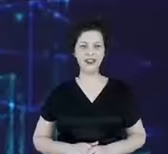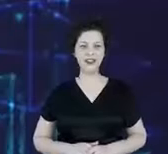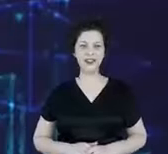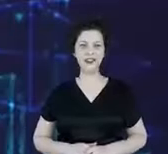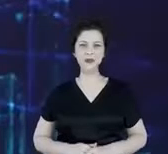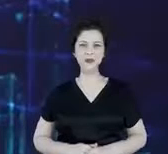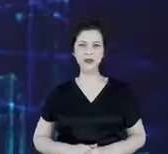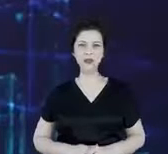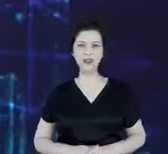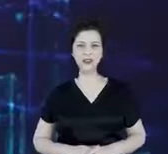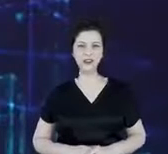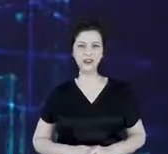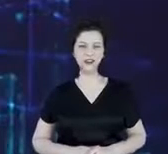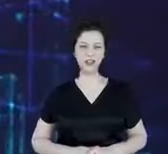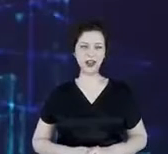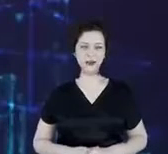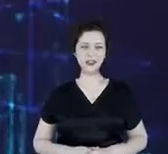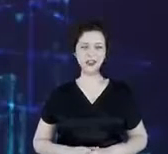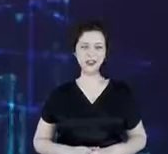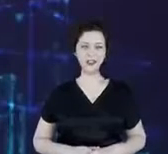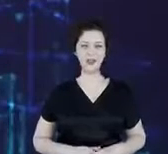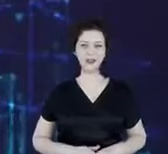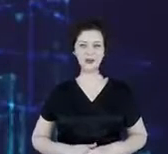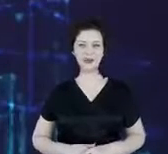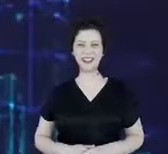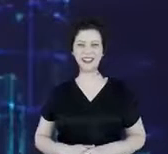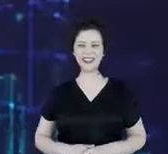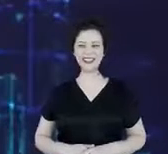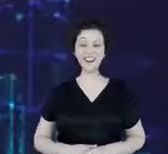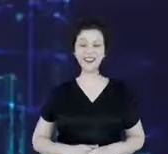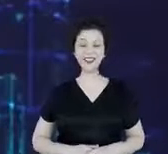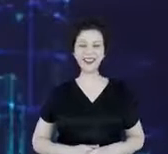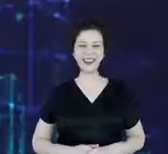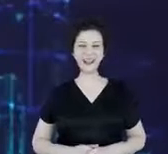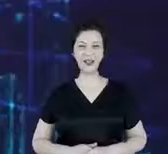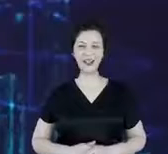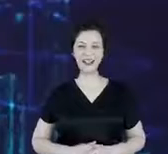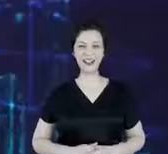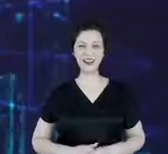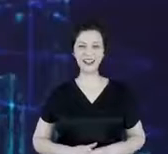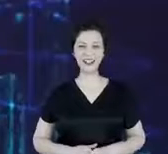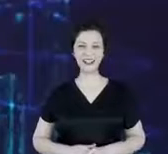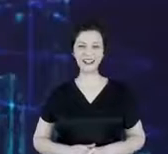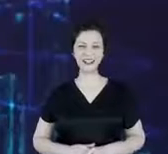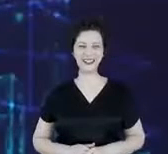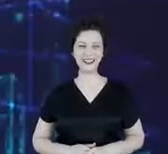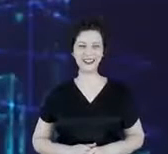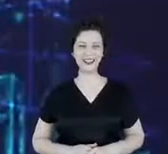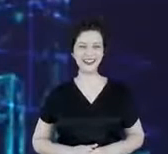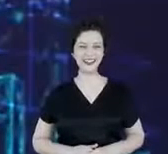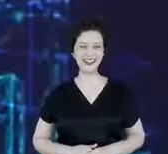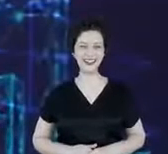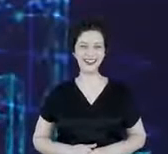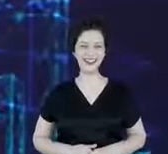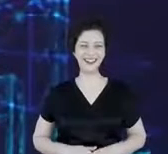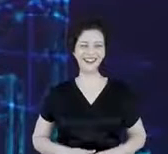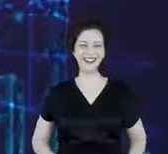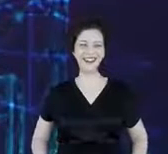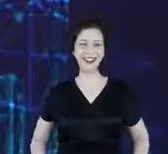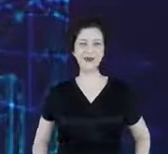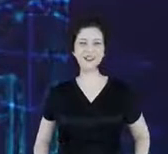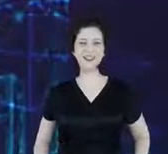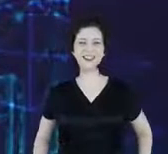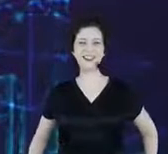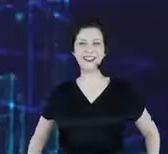Ronaldo Lemos e o diretor-executivo do biga Ventures e também foi beber de operações do nubank Tennis